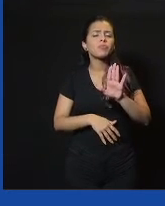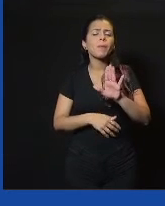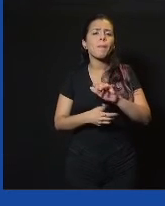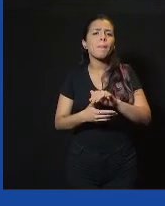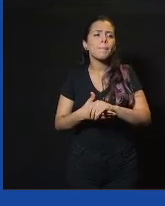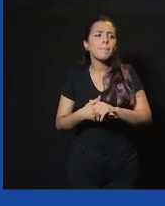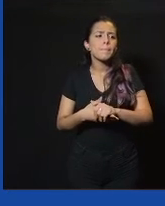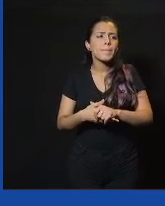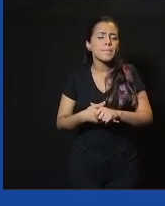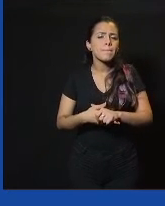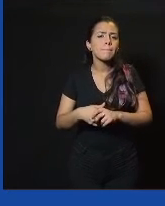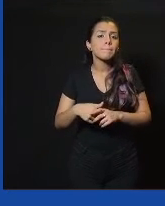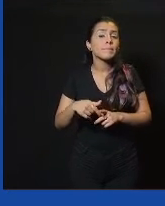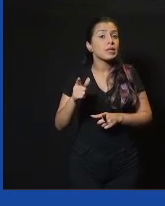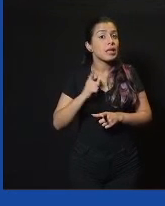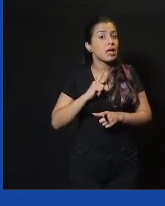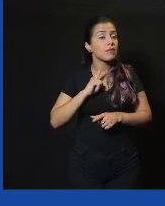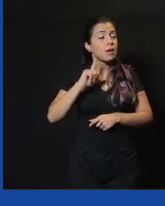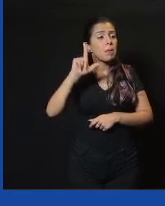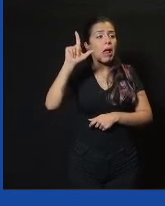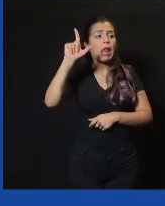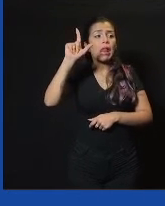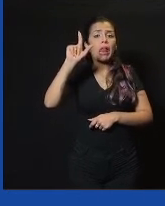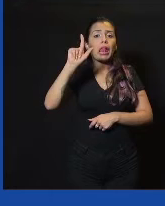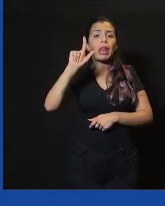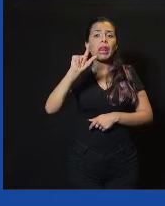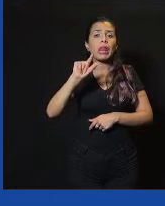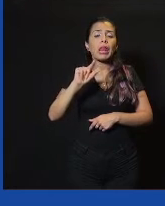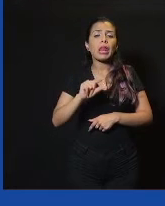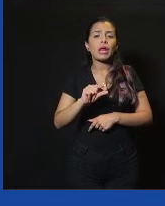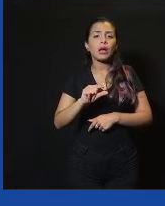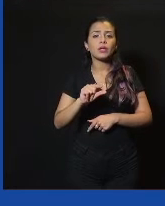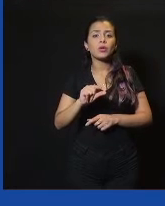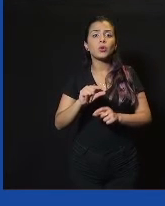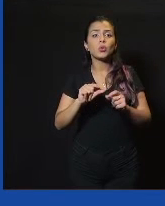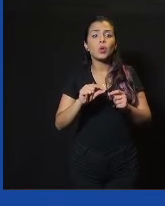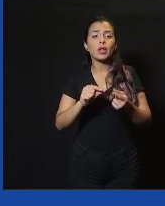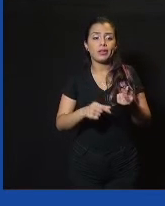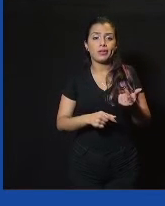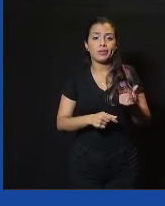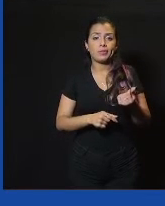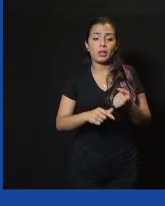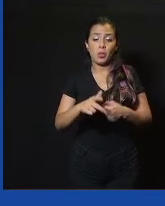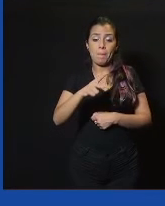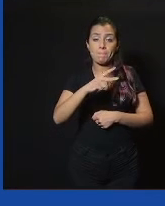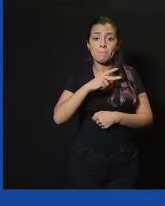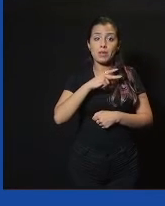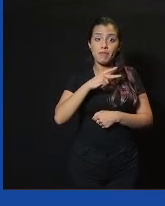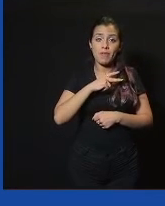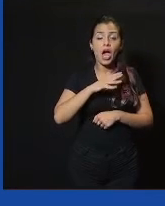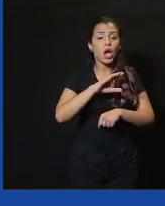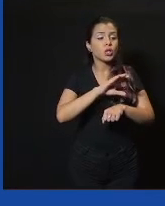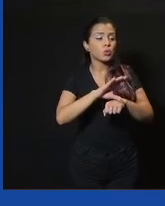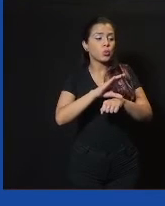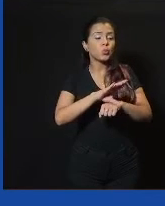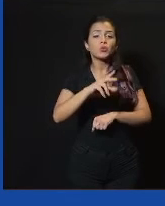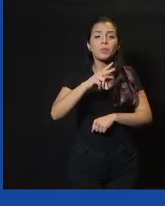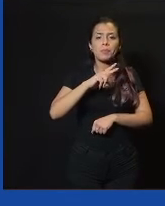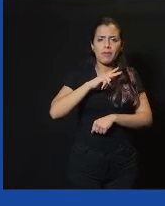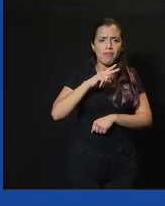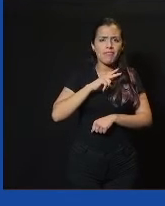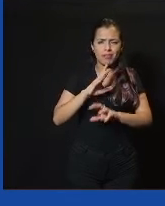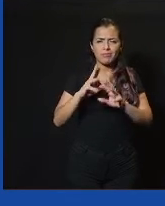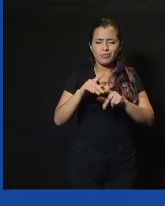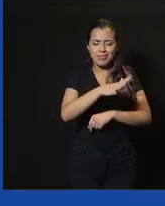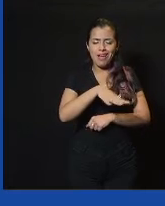Tem havido uma diminuição grande na destinação de recursos do setor privado, recursos privados, para